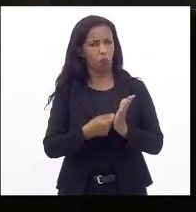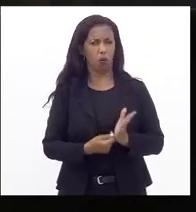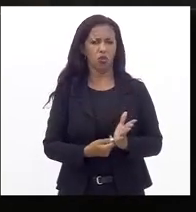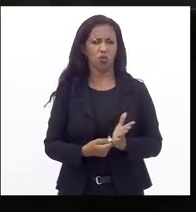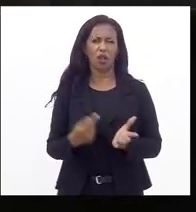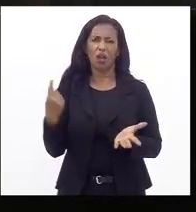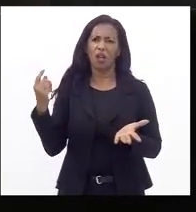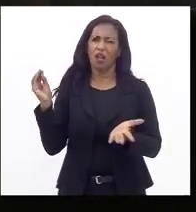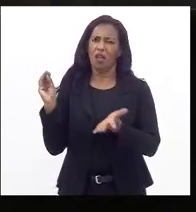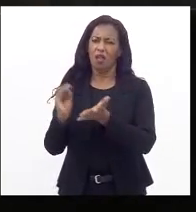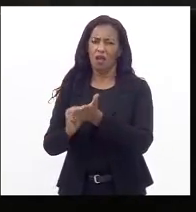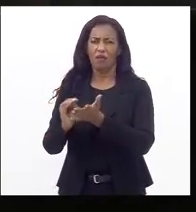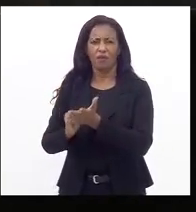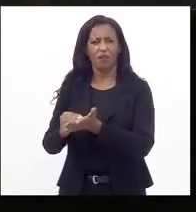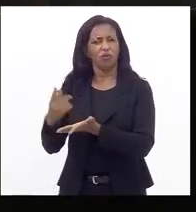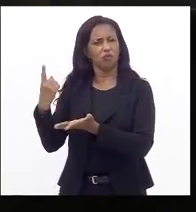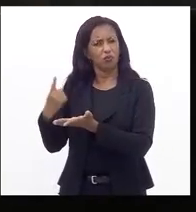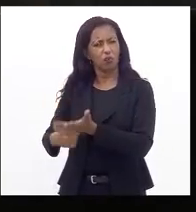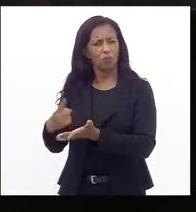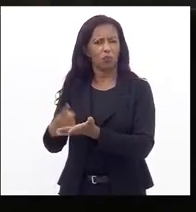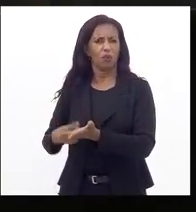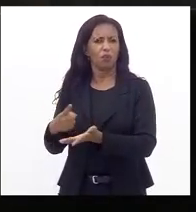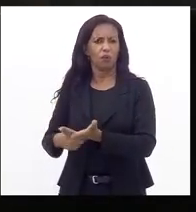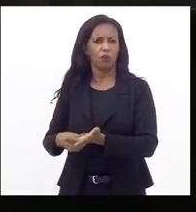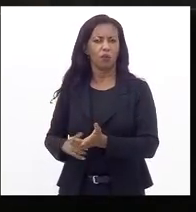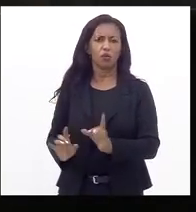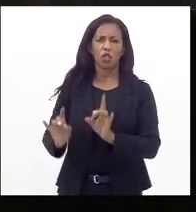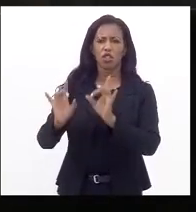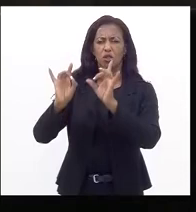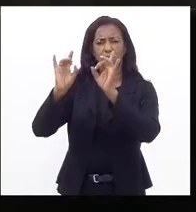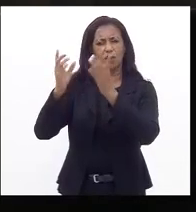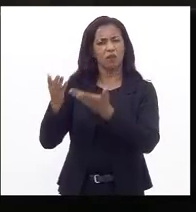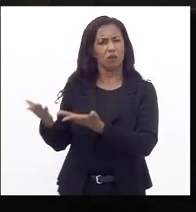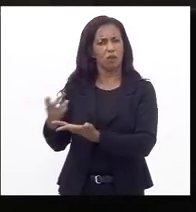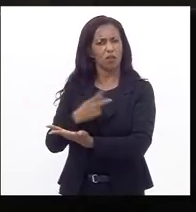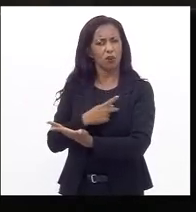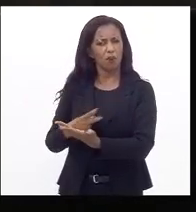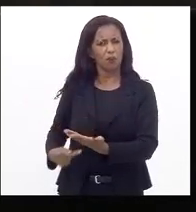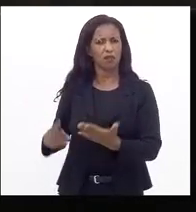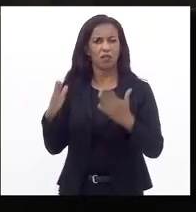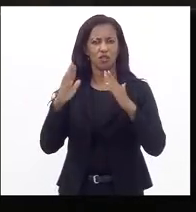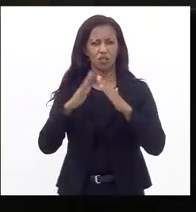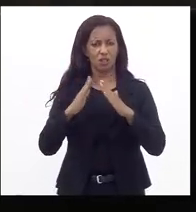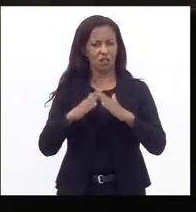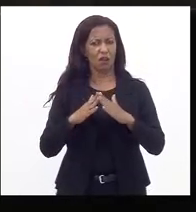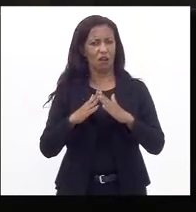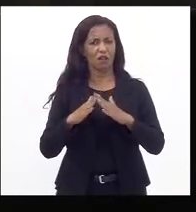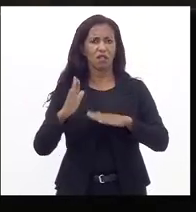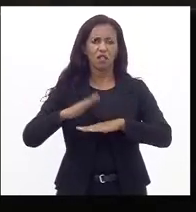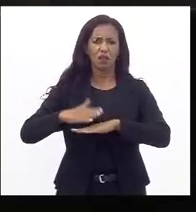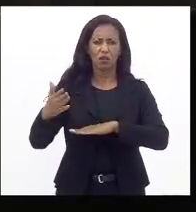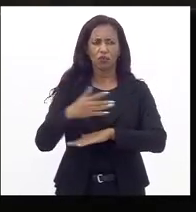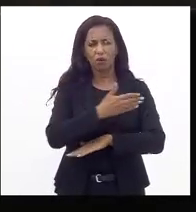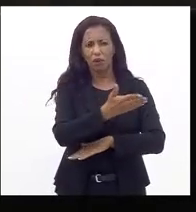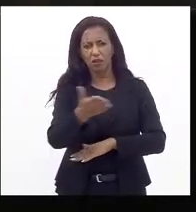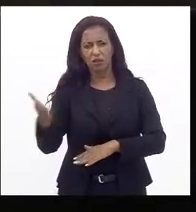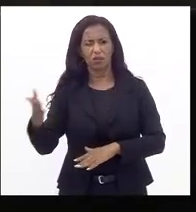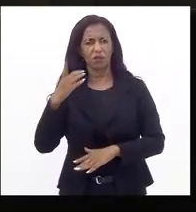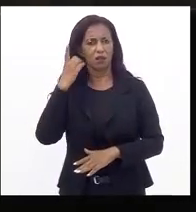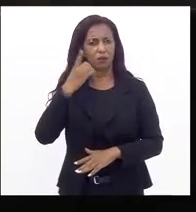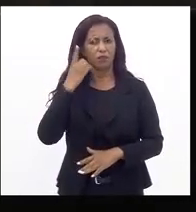descumprimento a cordialidade especialmente ao presidente André Ceciliano e aos demais parlamentares e